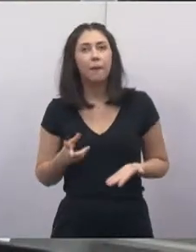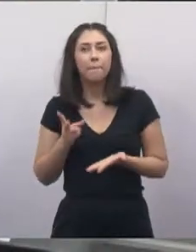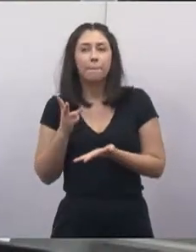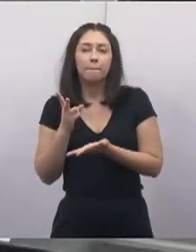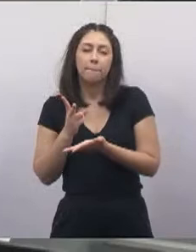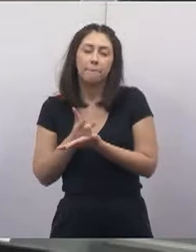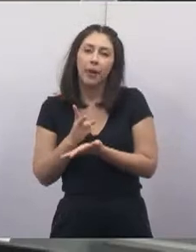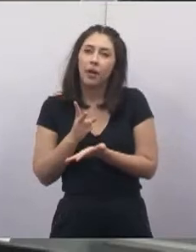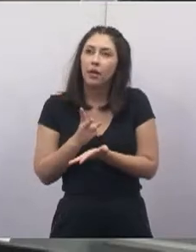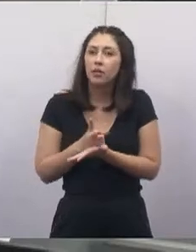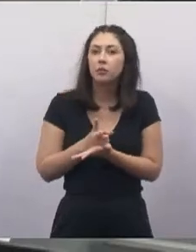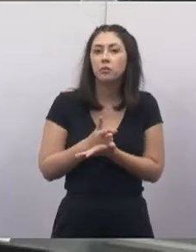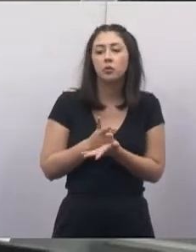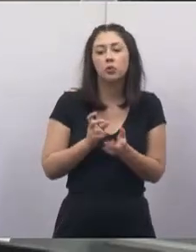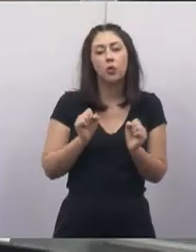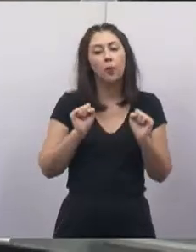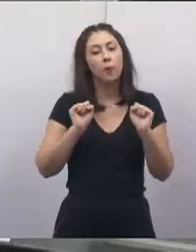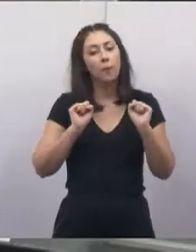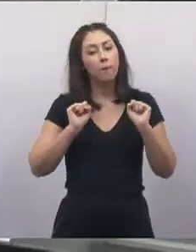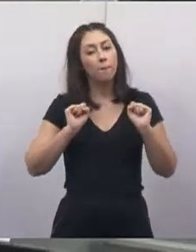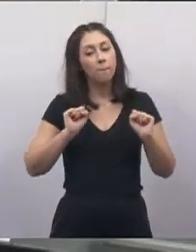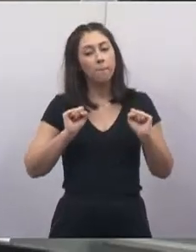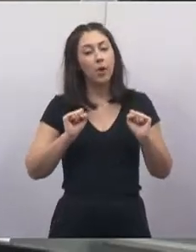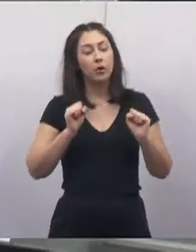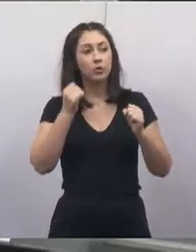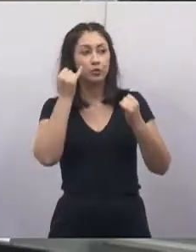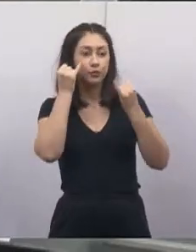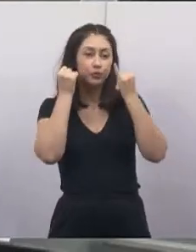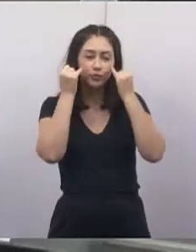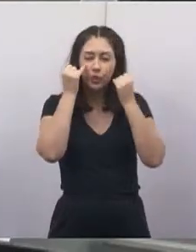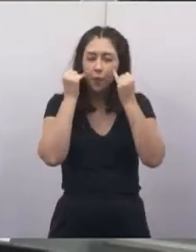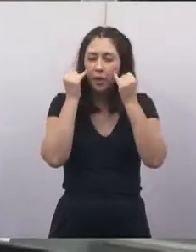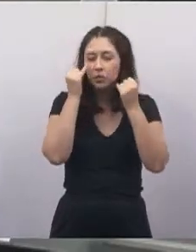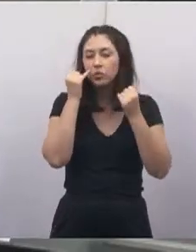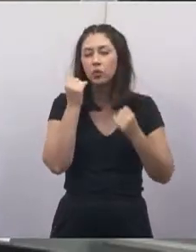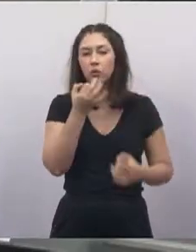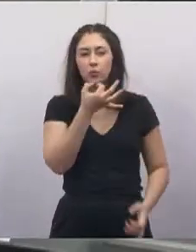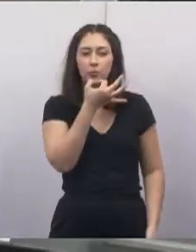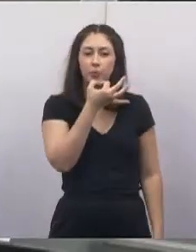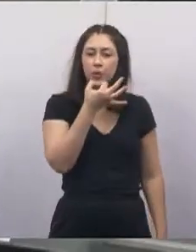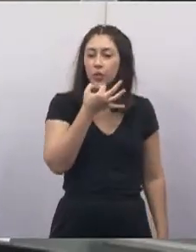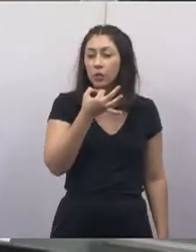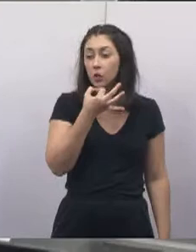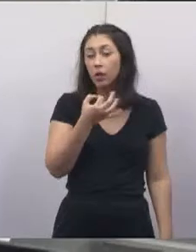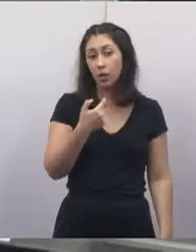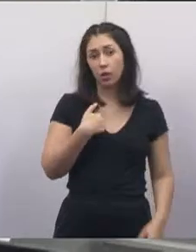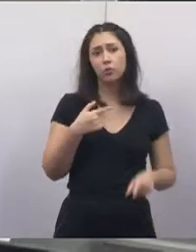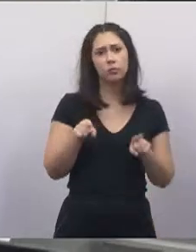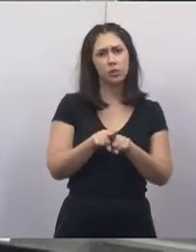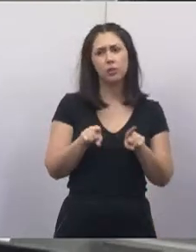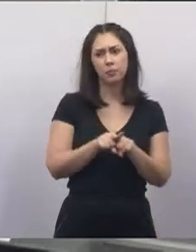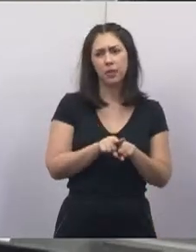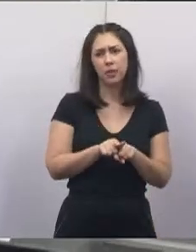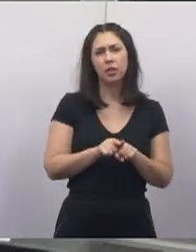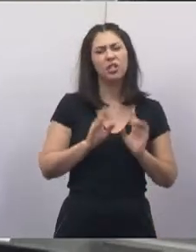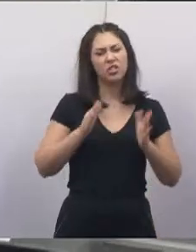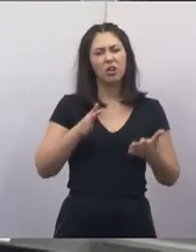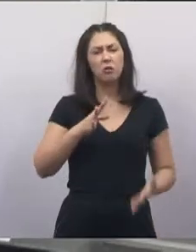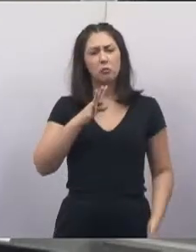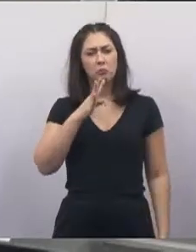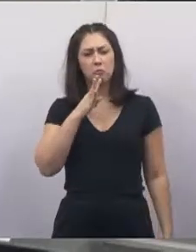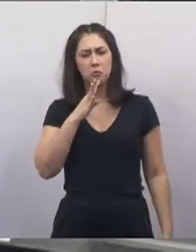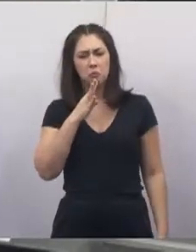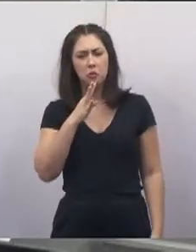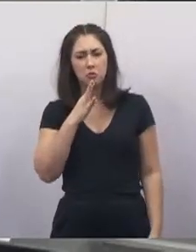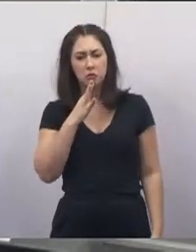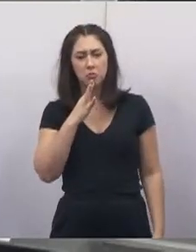a gente tenha possibilidades de obter informações verbais, e eu tenho até um amplo conhecimento sobre